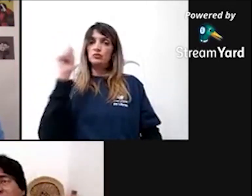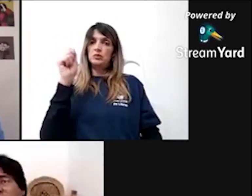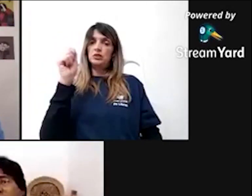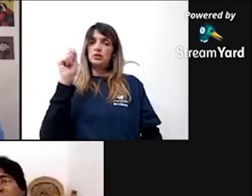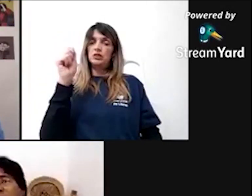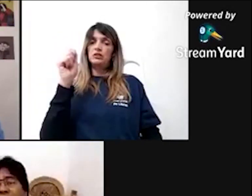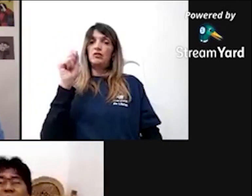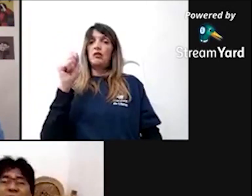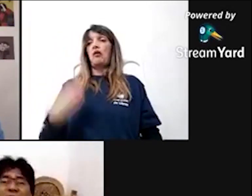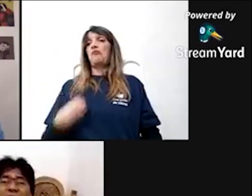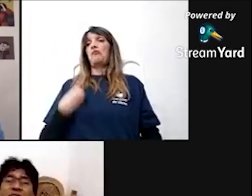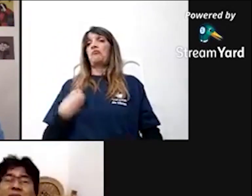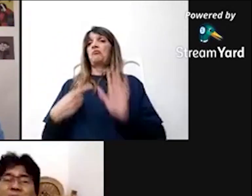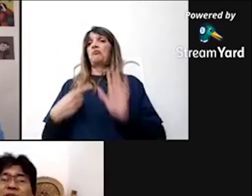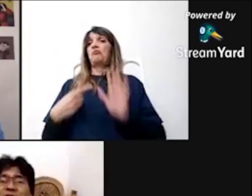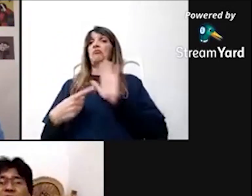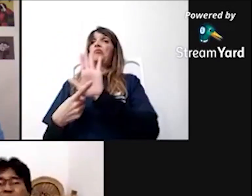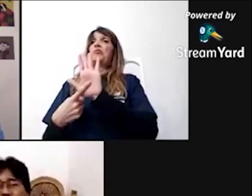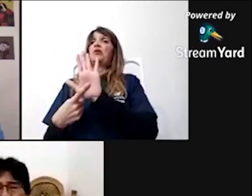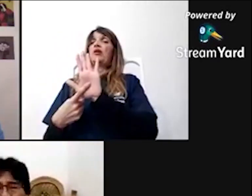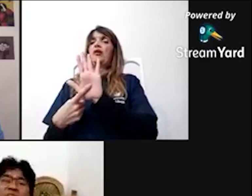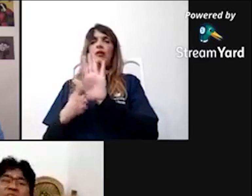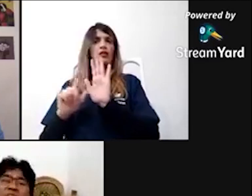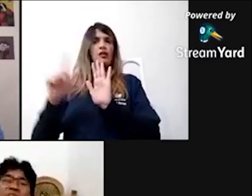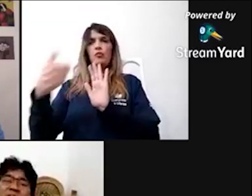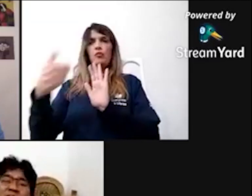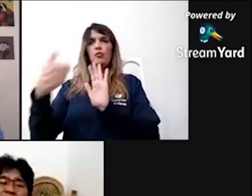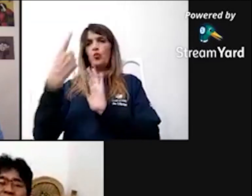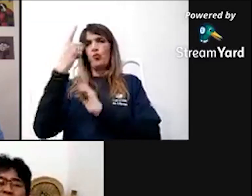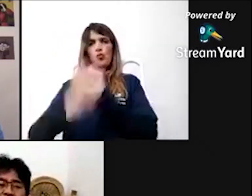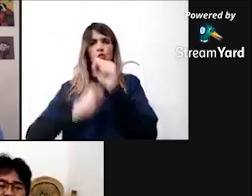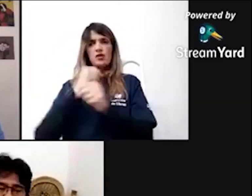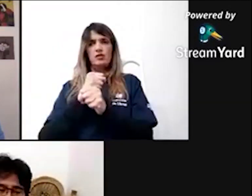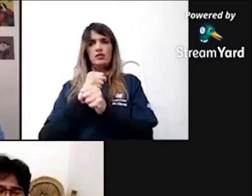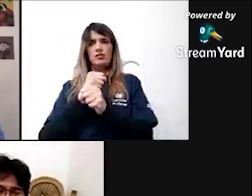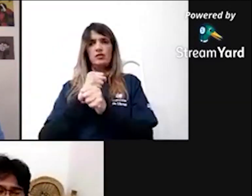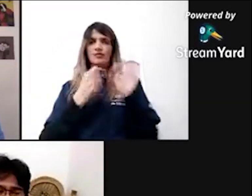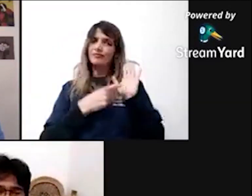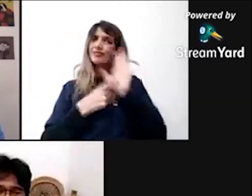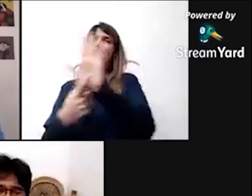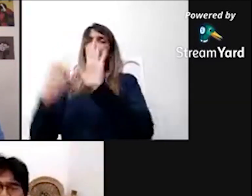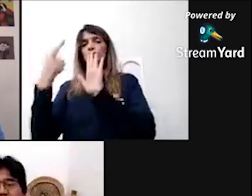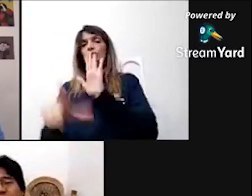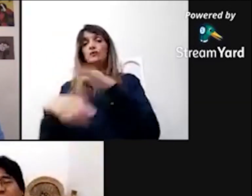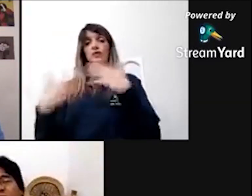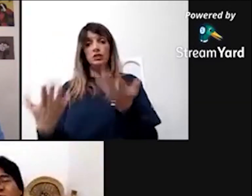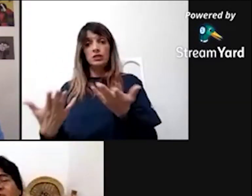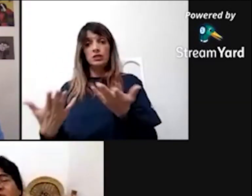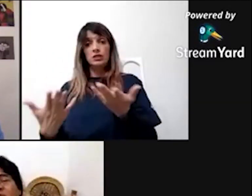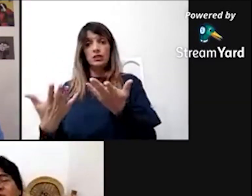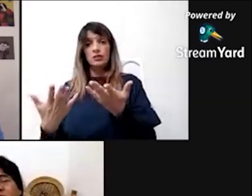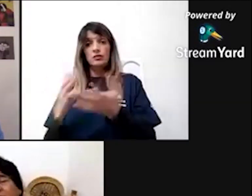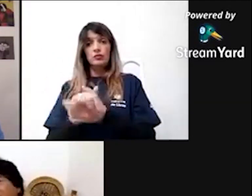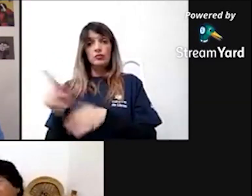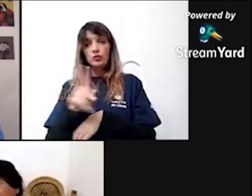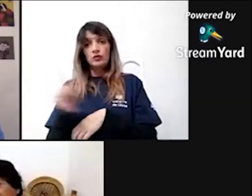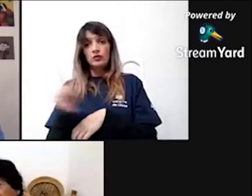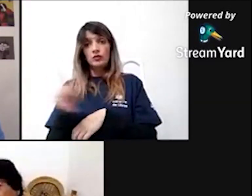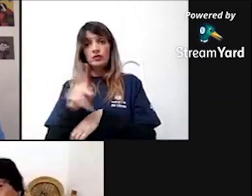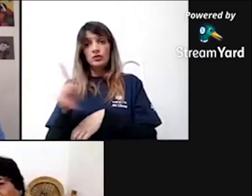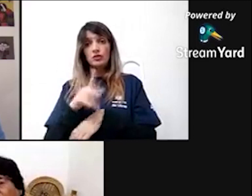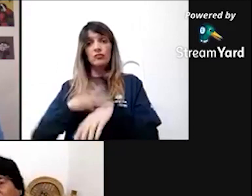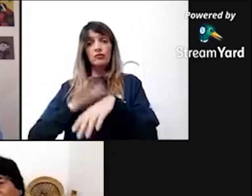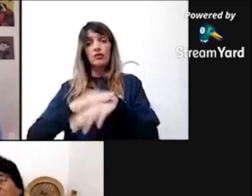Estamos aqui. Aí, daqui um ano, aparece de novo. Não. Então, educadores, façam as suas